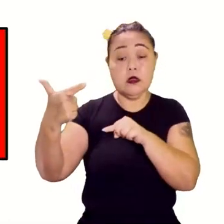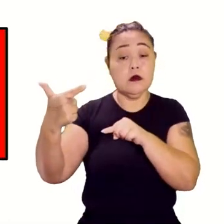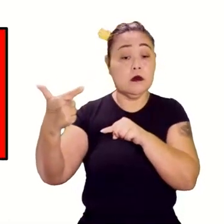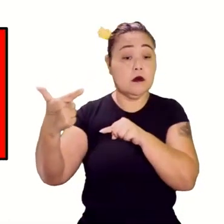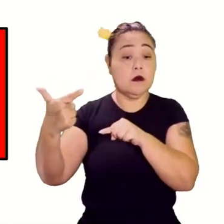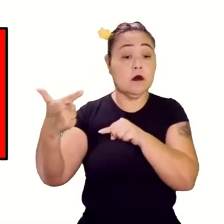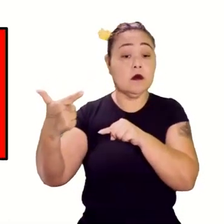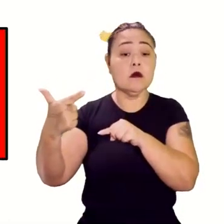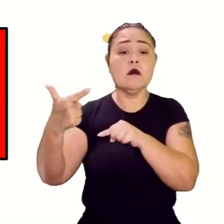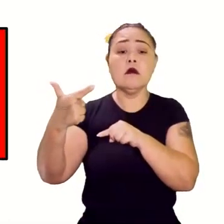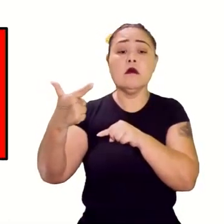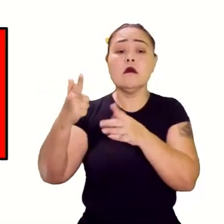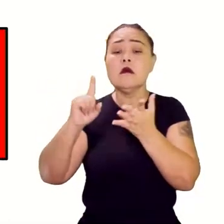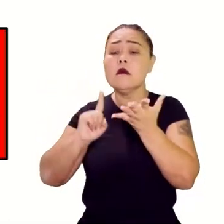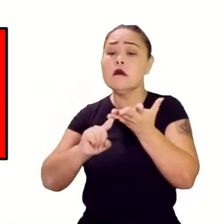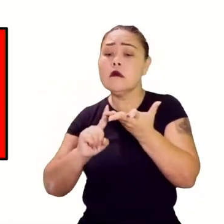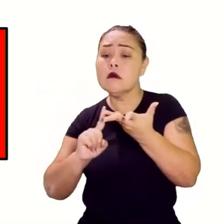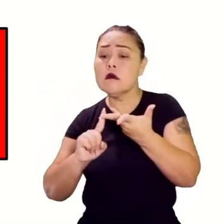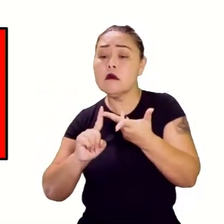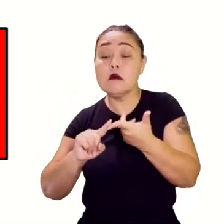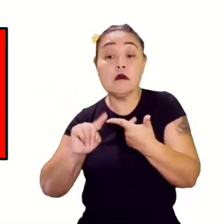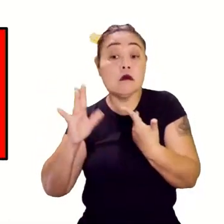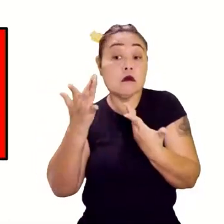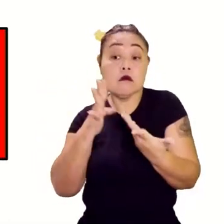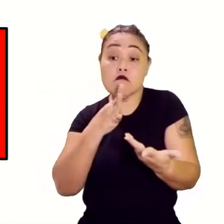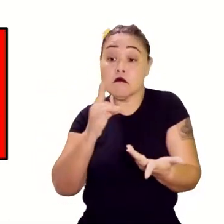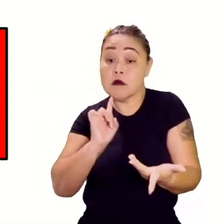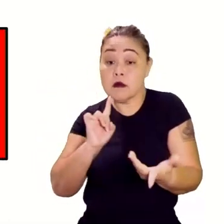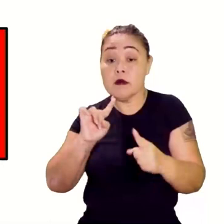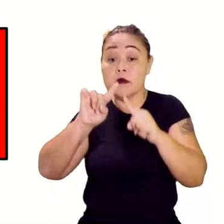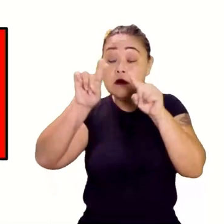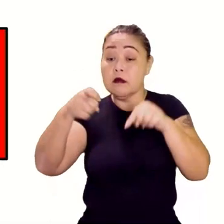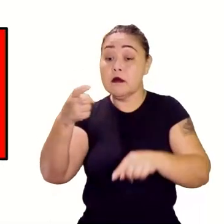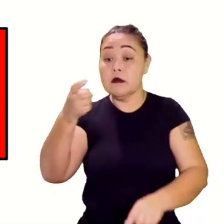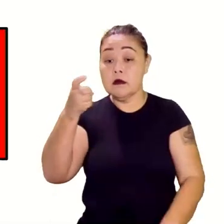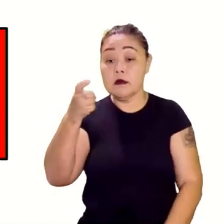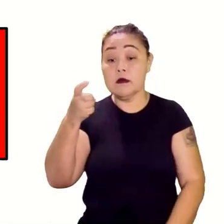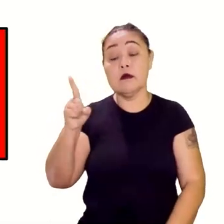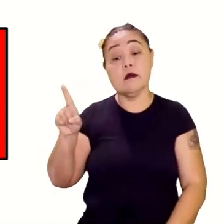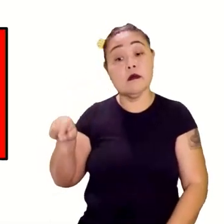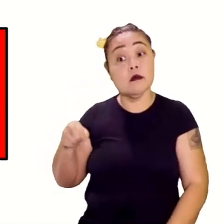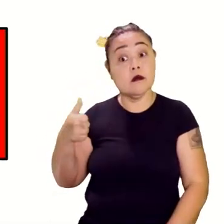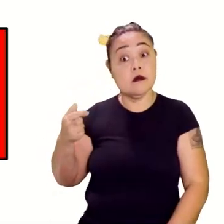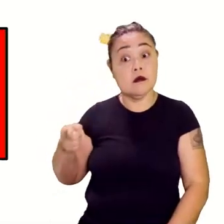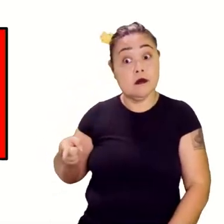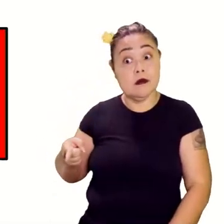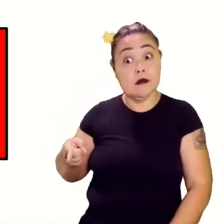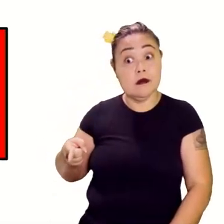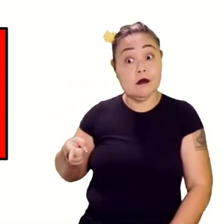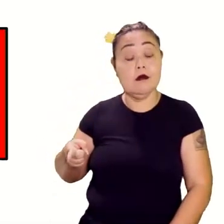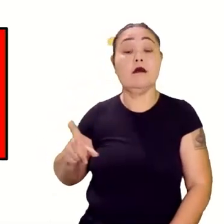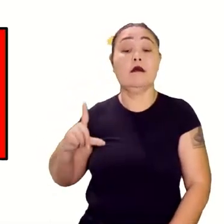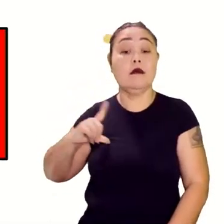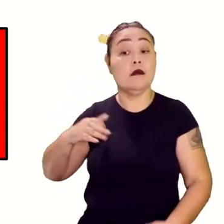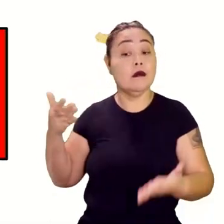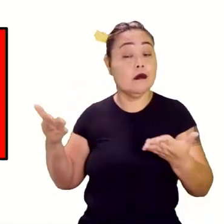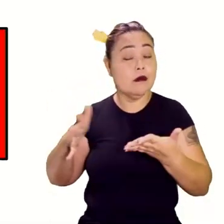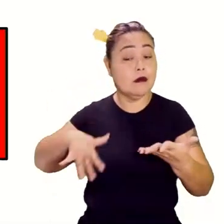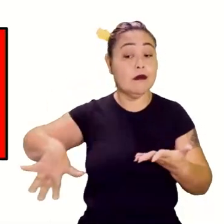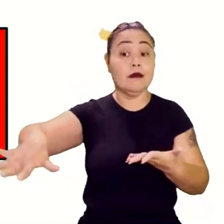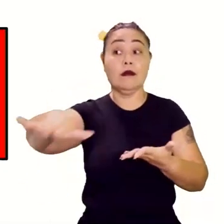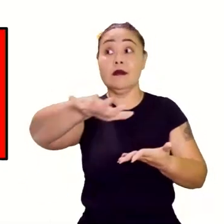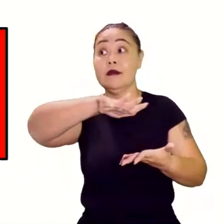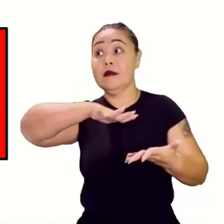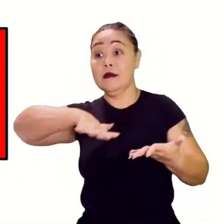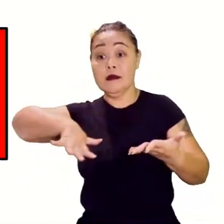ao quadrado. E após X anos, que elevado eu não conheço, vai ser elevado a X. Uou! E a galera vai